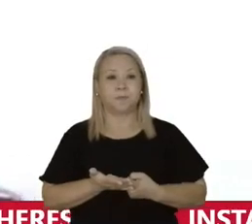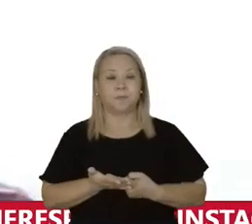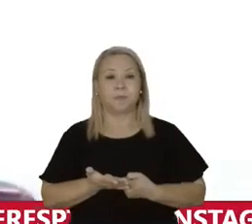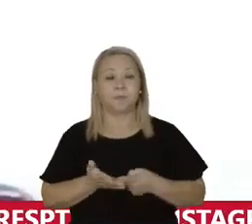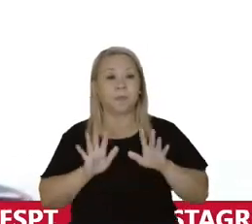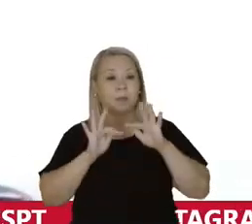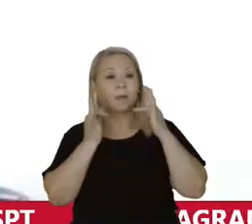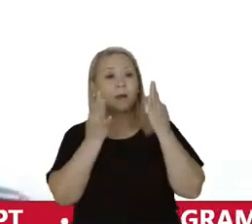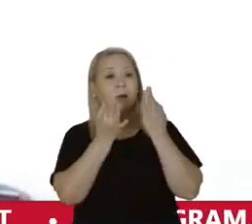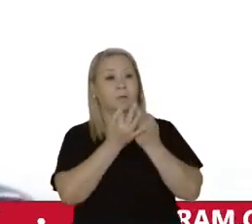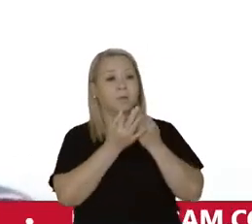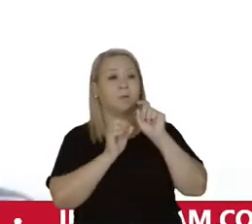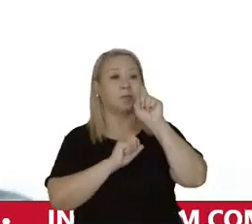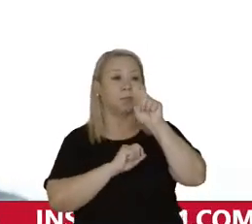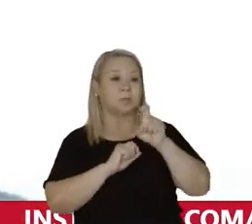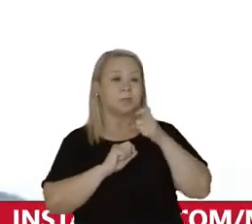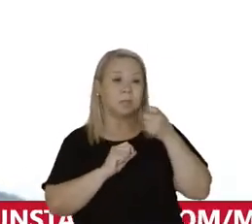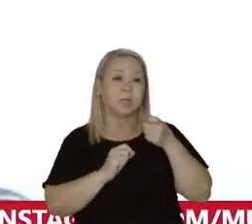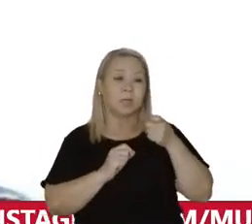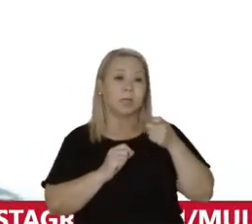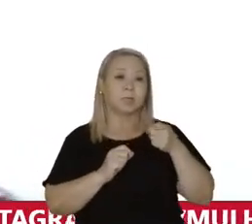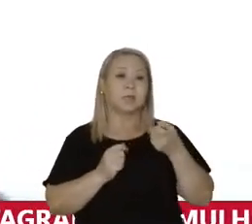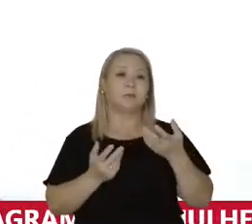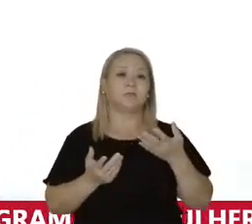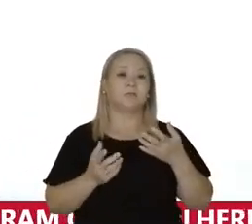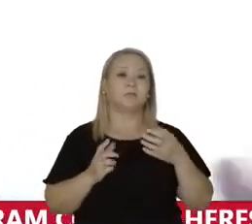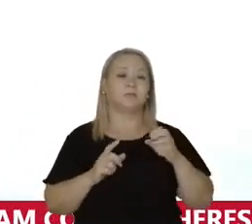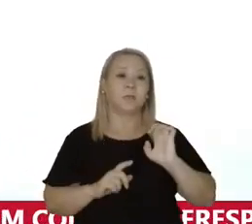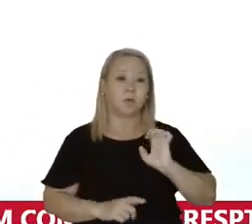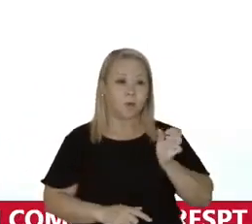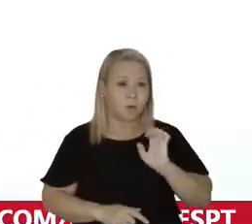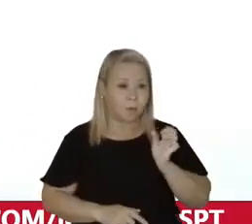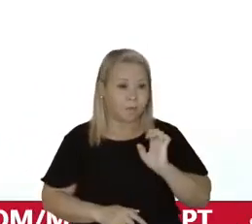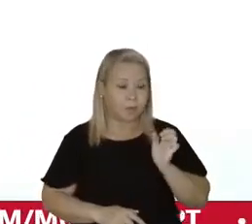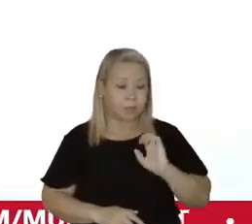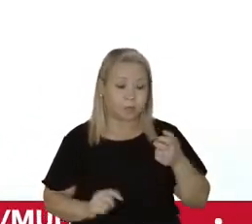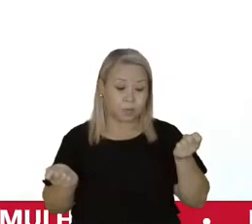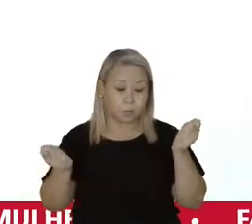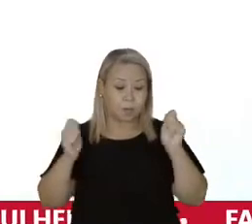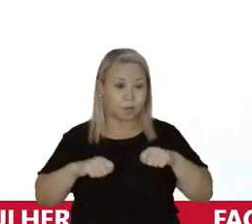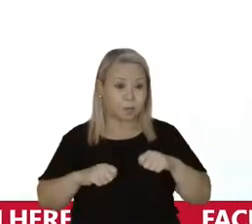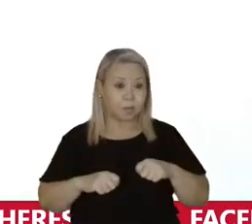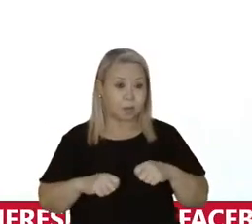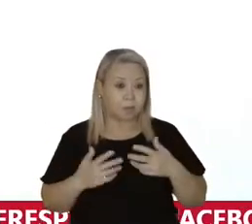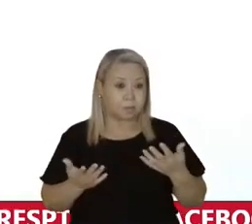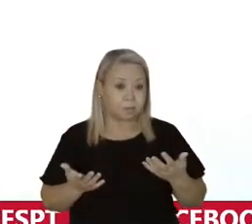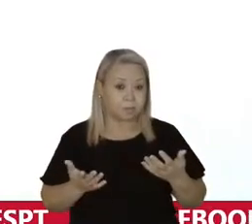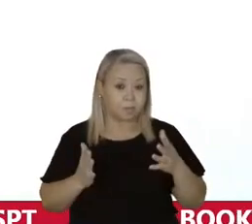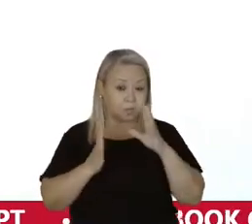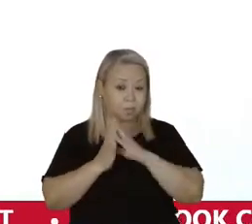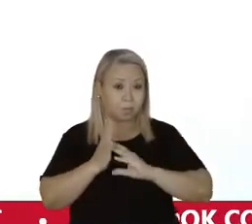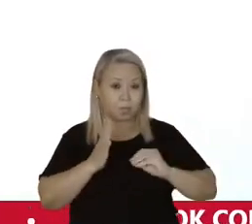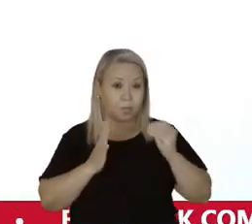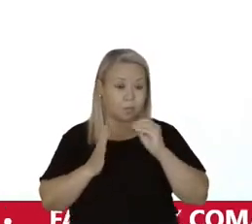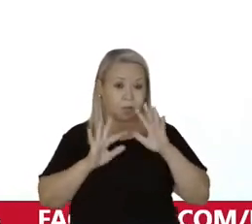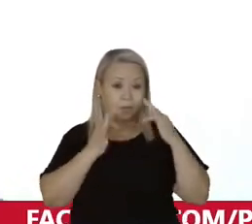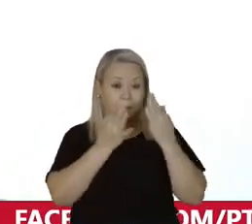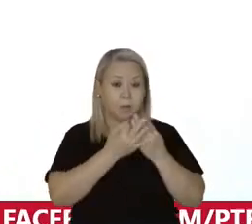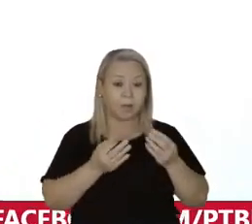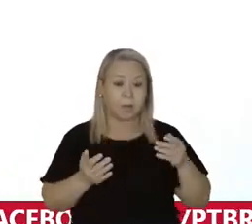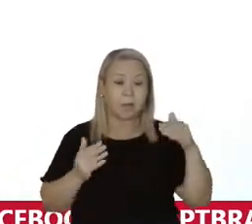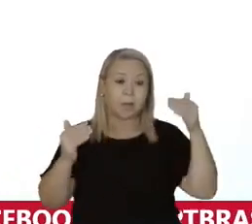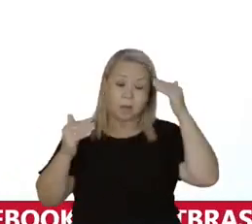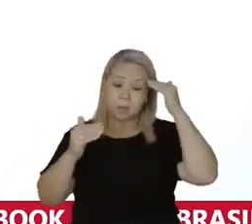as famílias que são homoafetivas, né, as possibilidades de configuração de família de acordo com as possibilidades